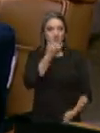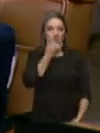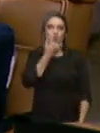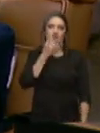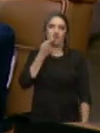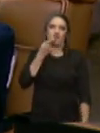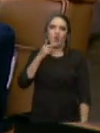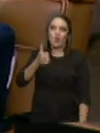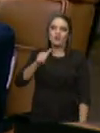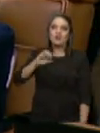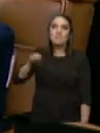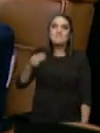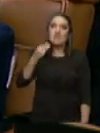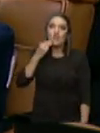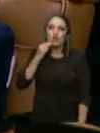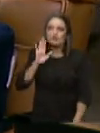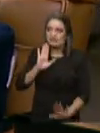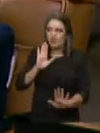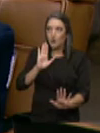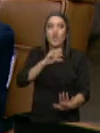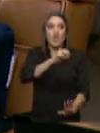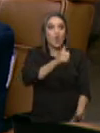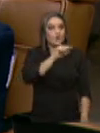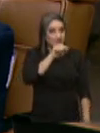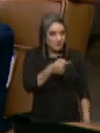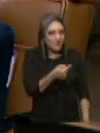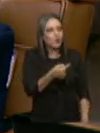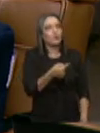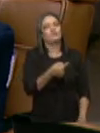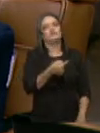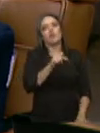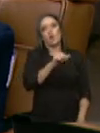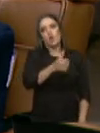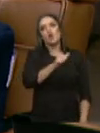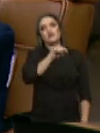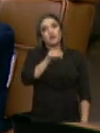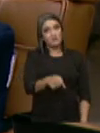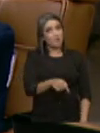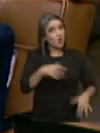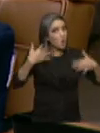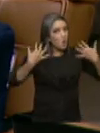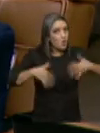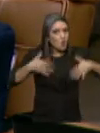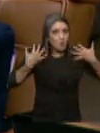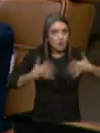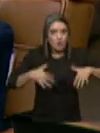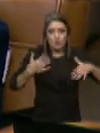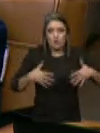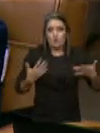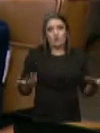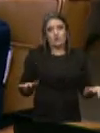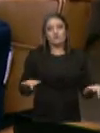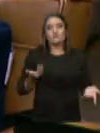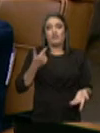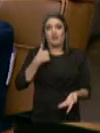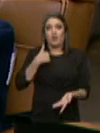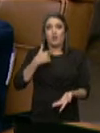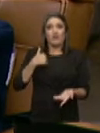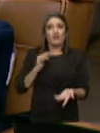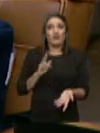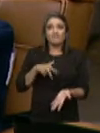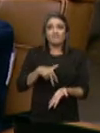11 mil mortos, que é um número absolutamente impressionante. E eu venho aqui, senhora presidente,